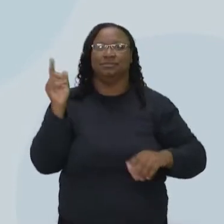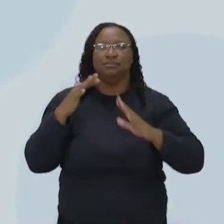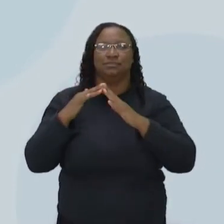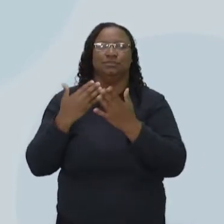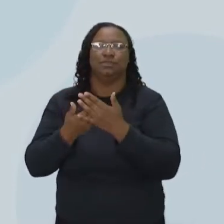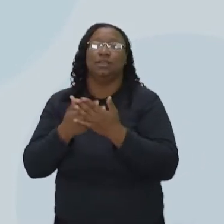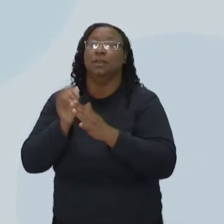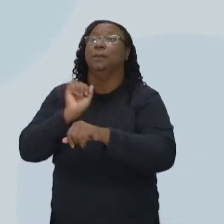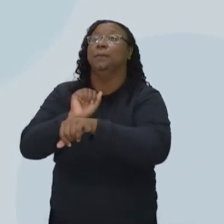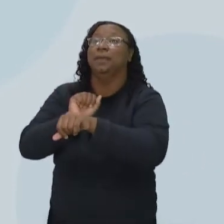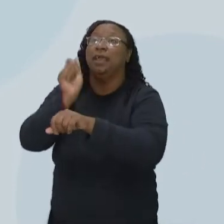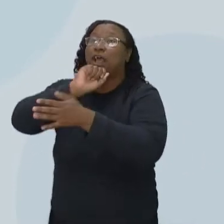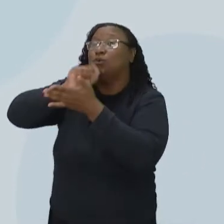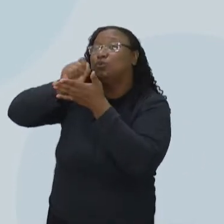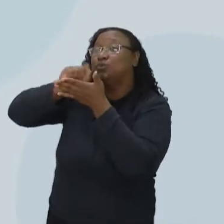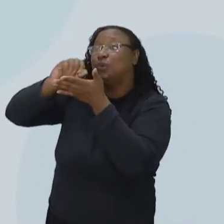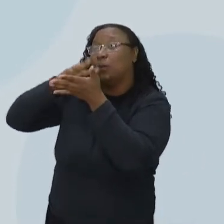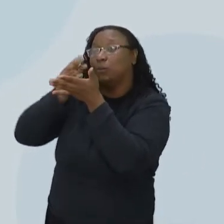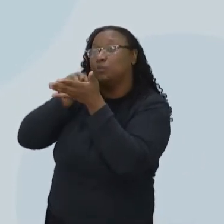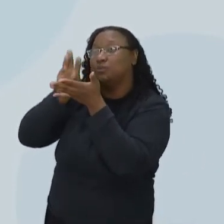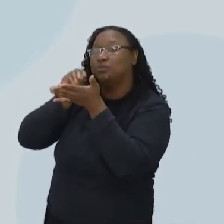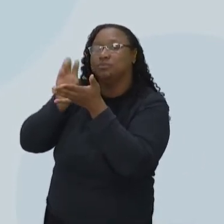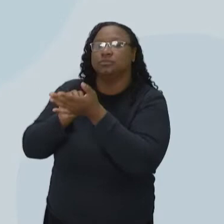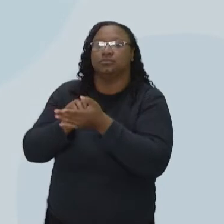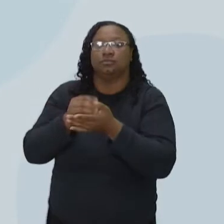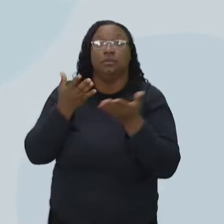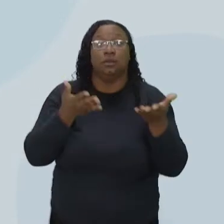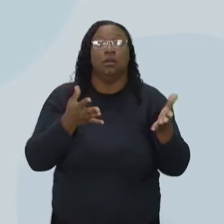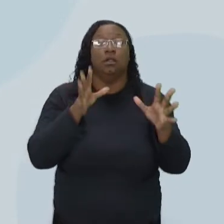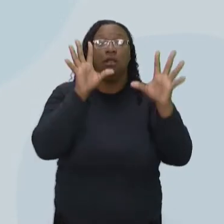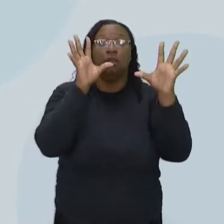daqui, ó. Agora nós vamos ao cálculo.